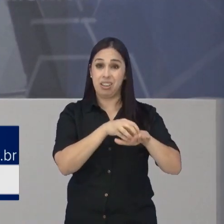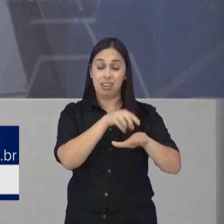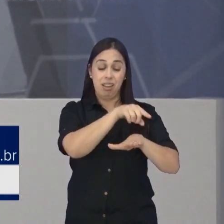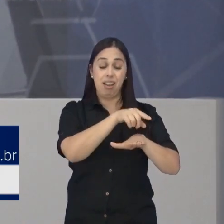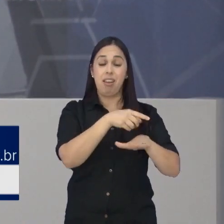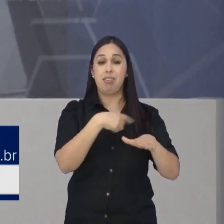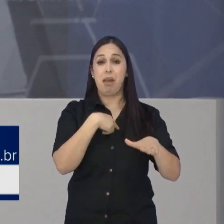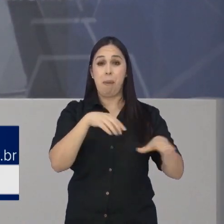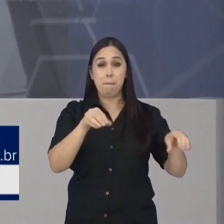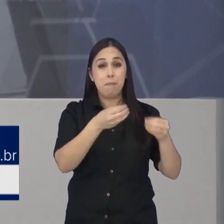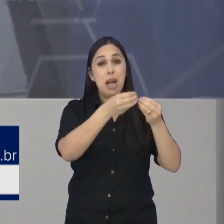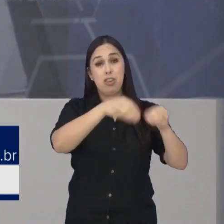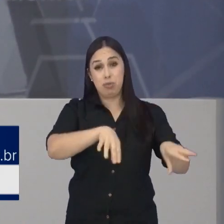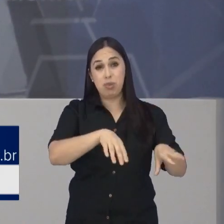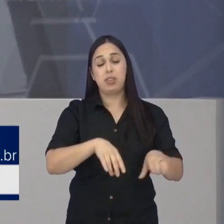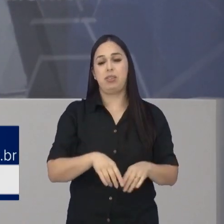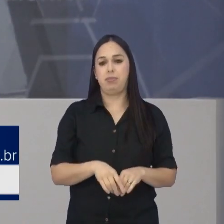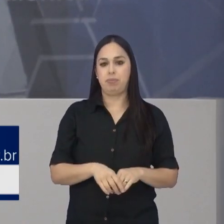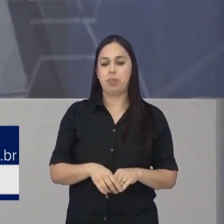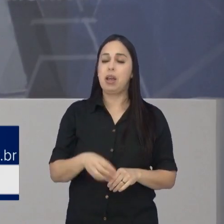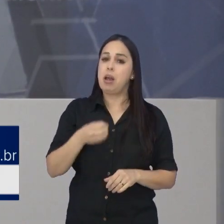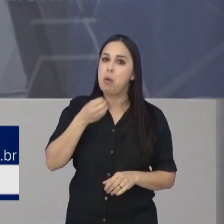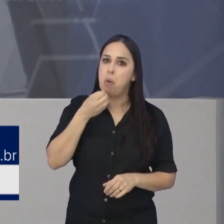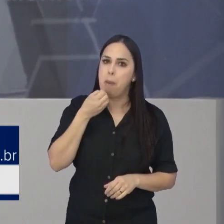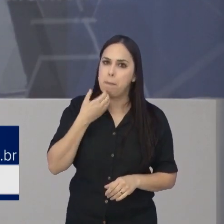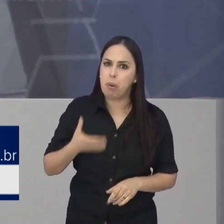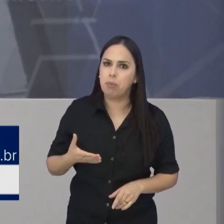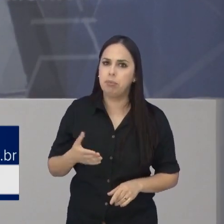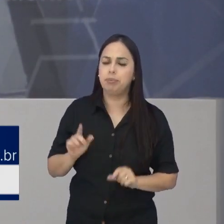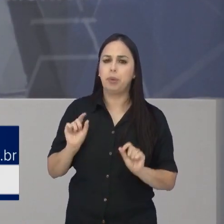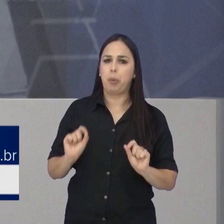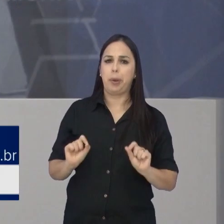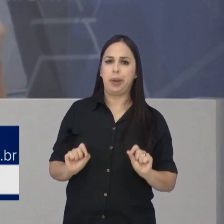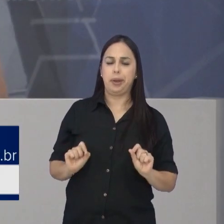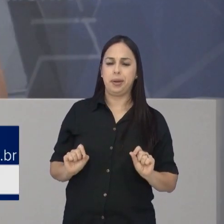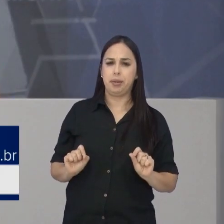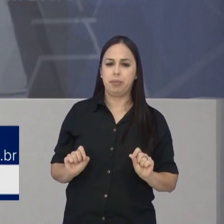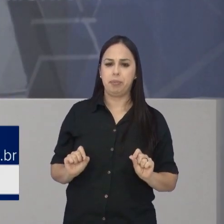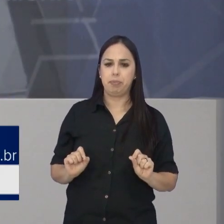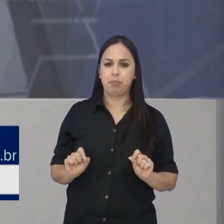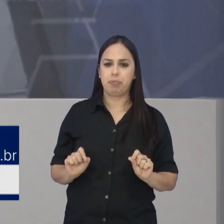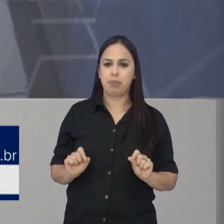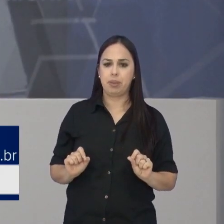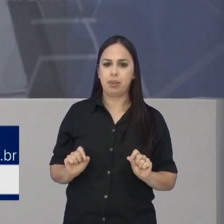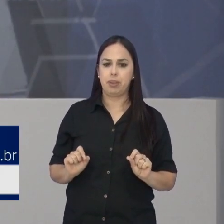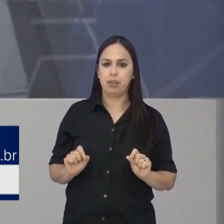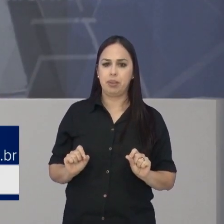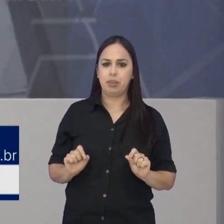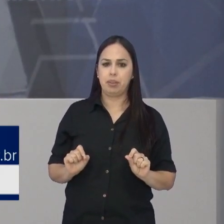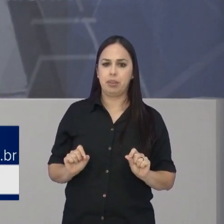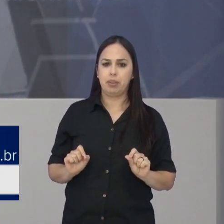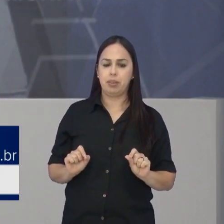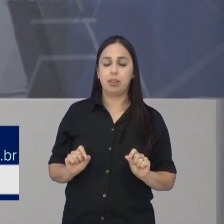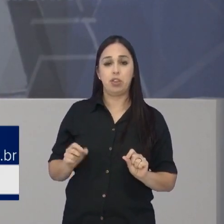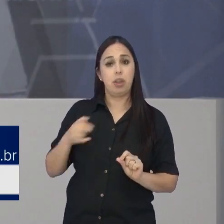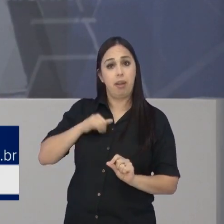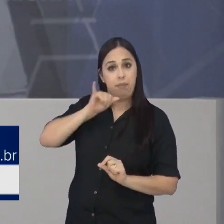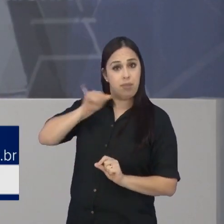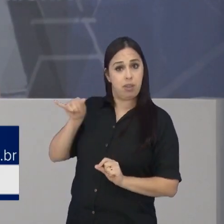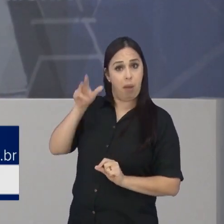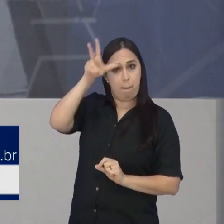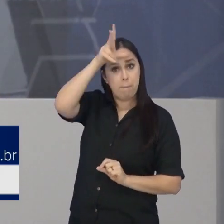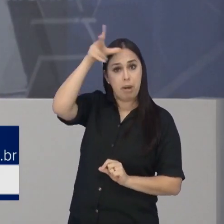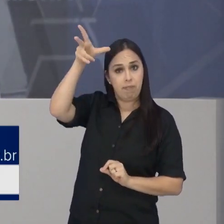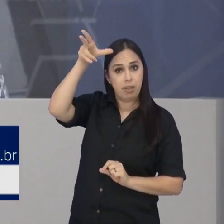bom tom aqui essa casa em fazer uma indicação ao seu prefeito